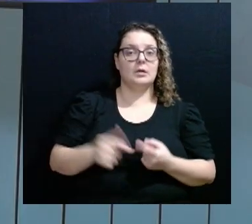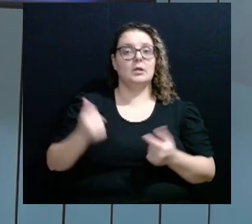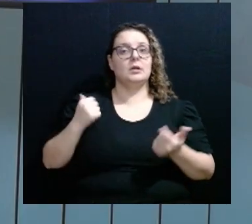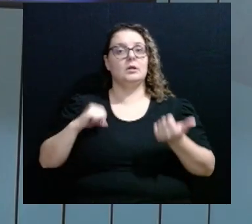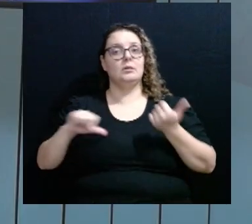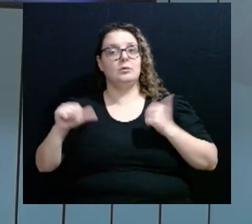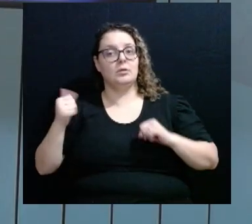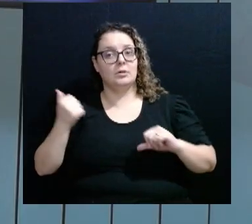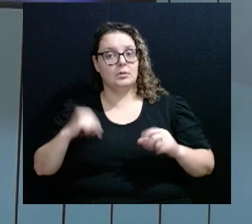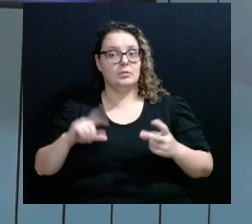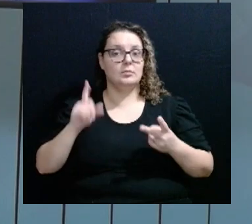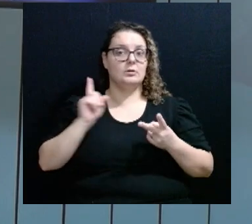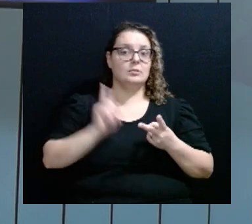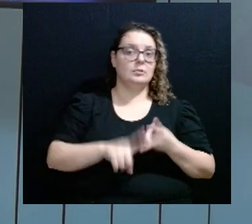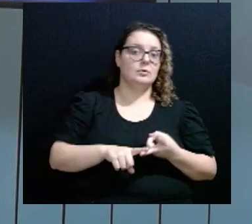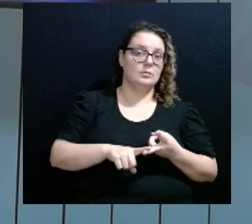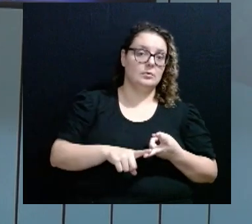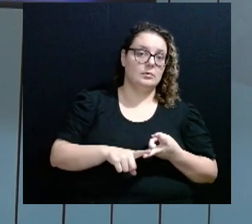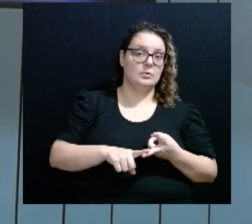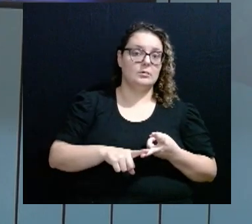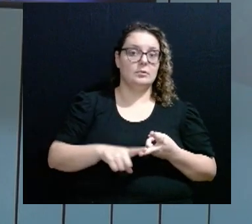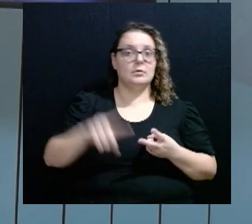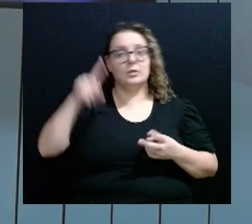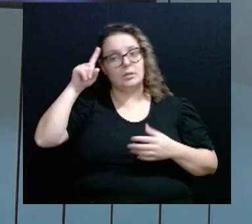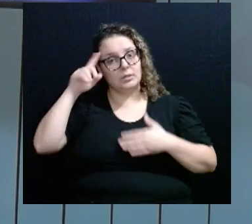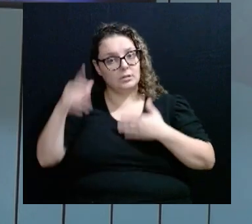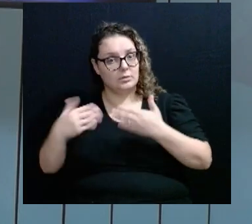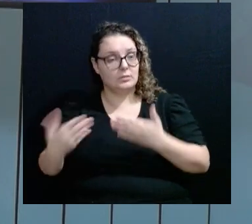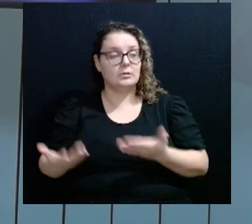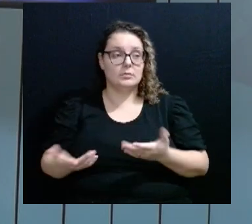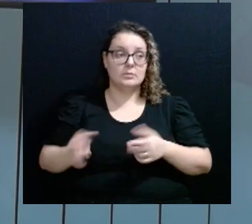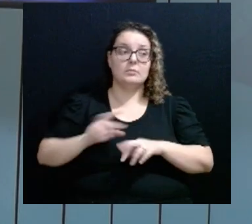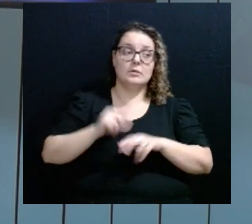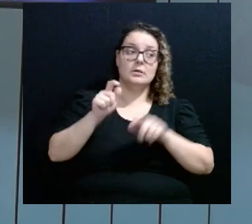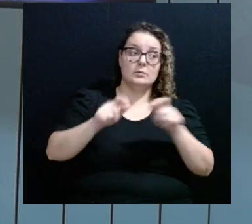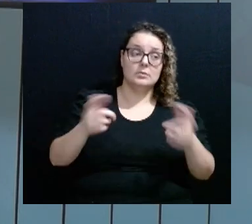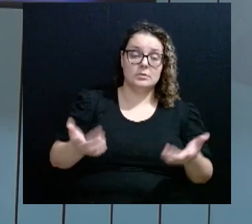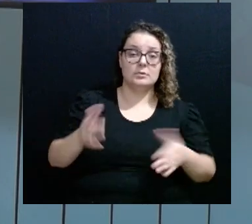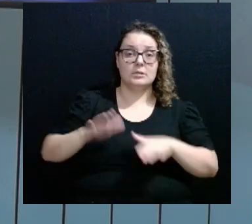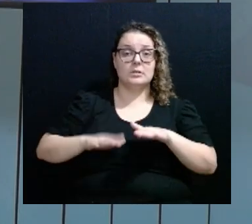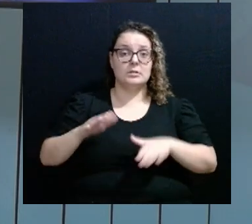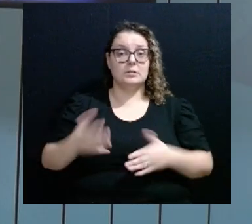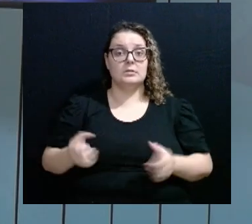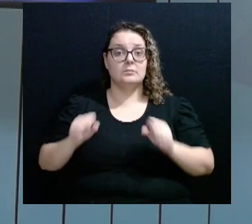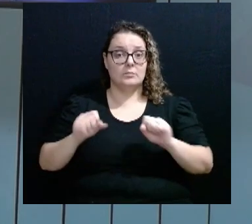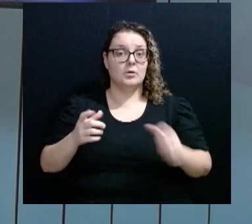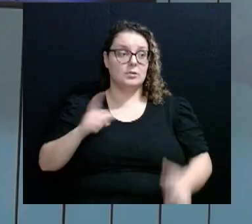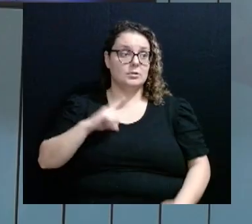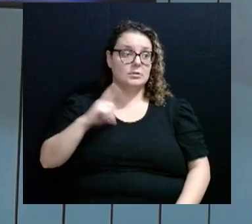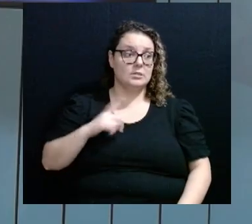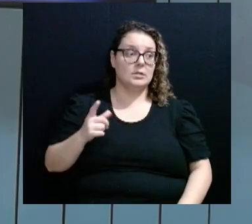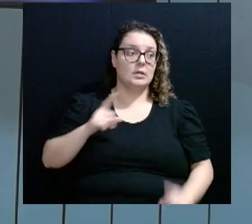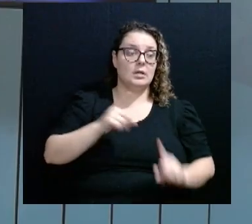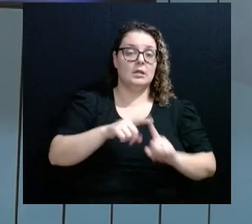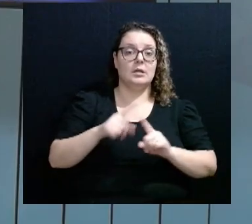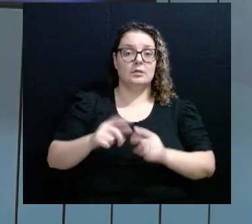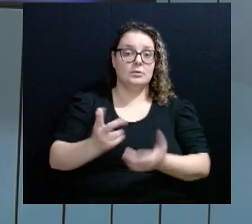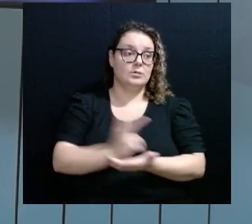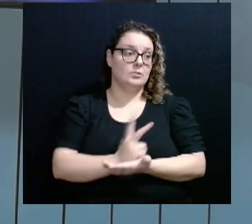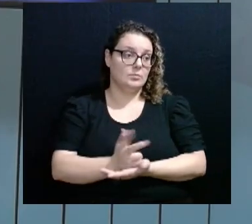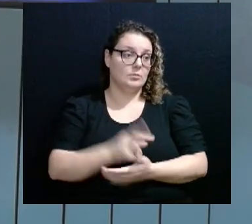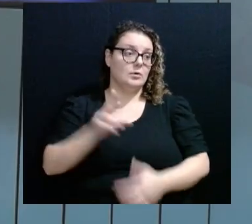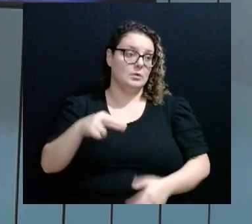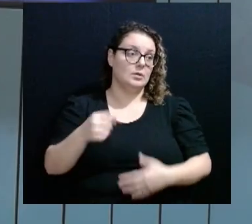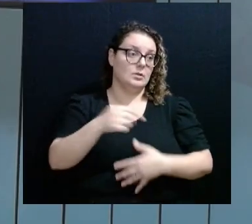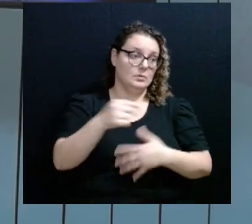início, ansiedade, essa correria da vida. Então, muitas pessoas elas podem ter esses tipos